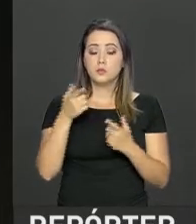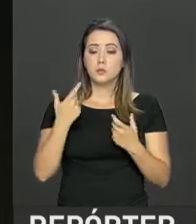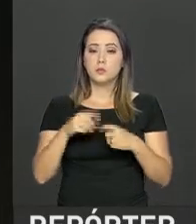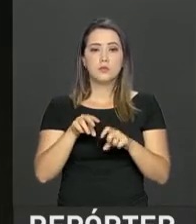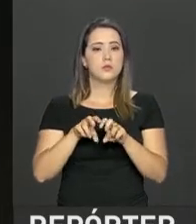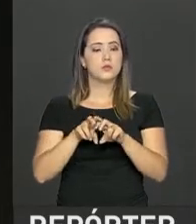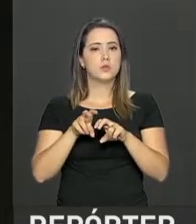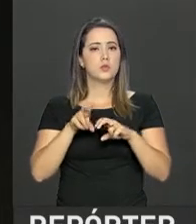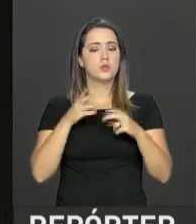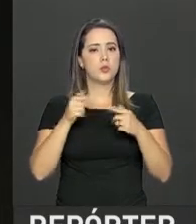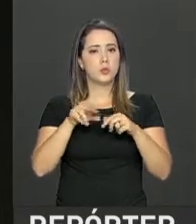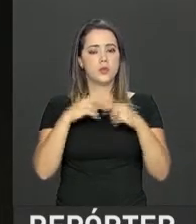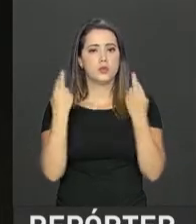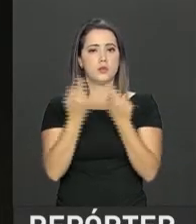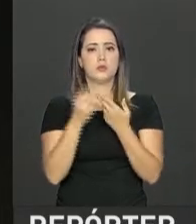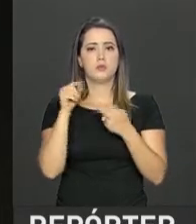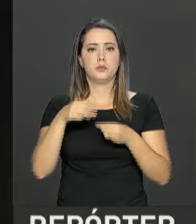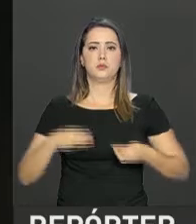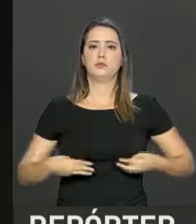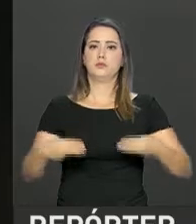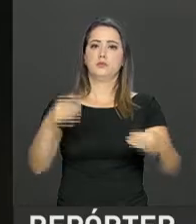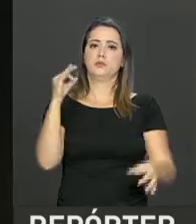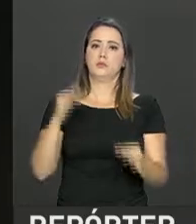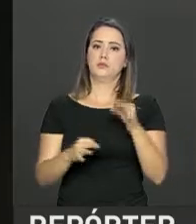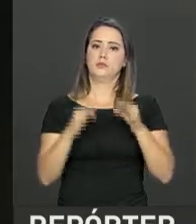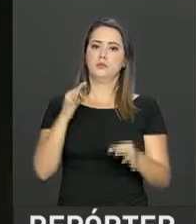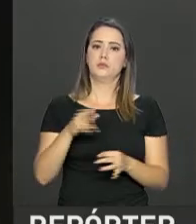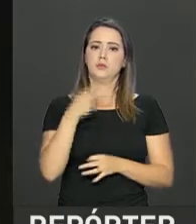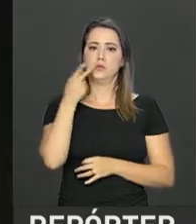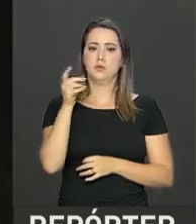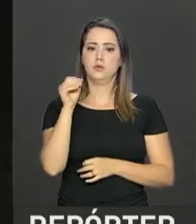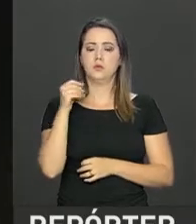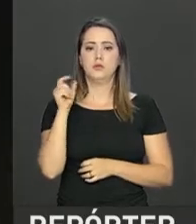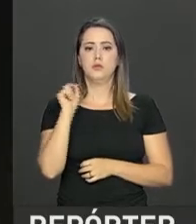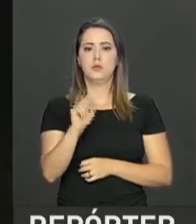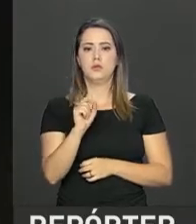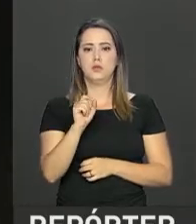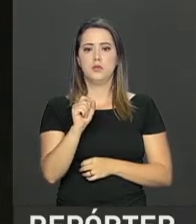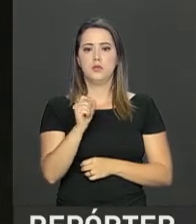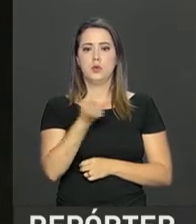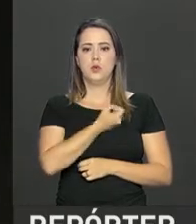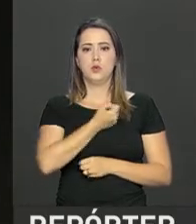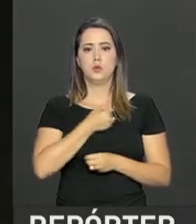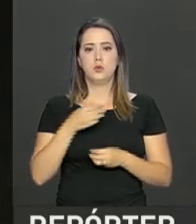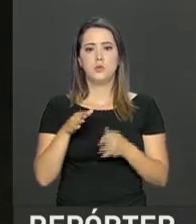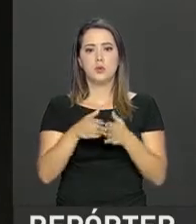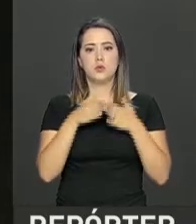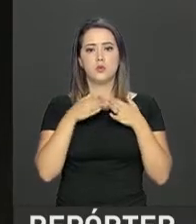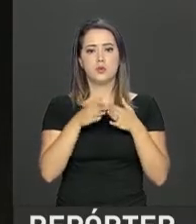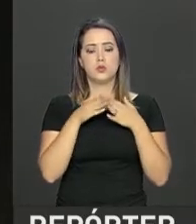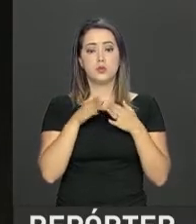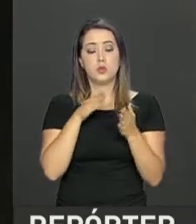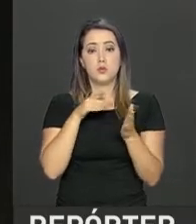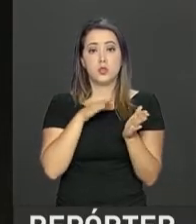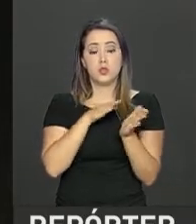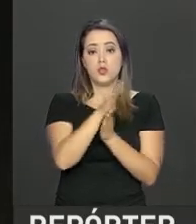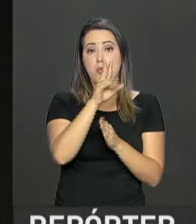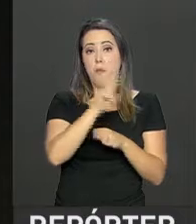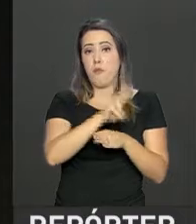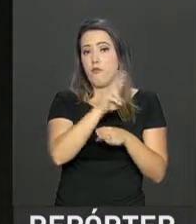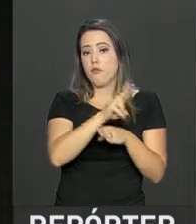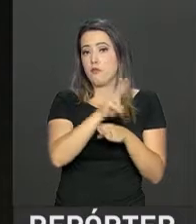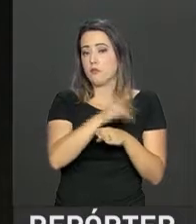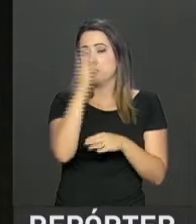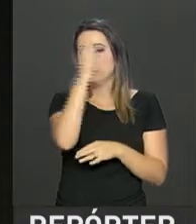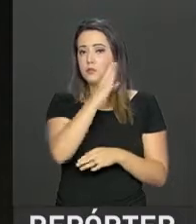Ministério da Justiça, o ministro da Justiça, Torquato Jardim, falou sobre o número de pedidos de refúgio no Brasil.